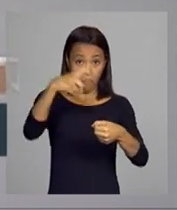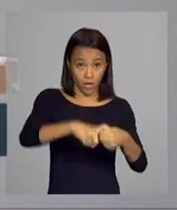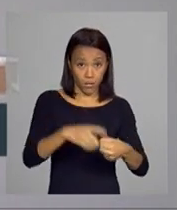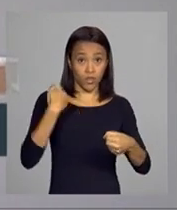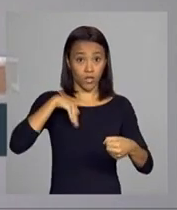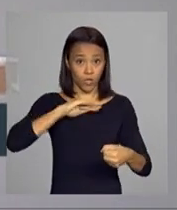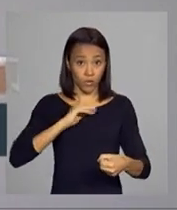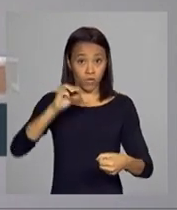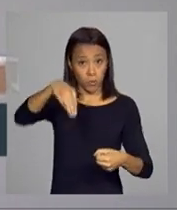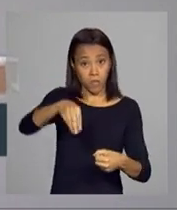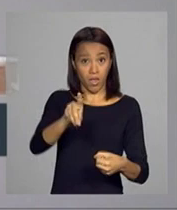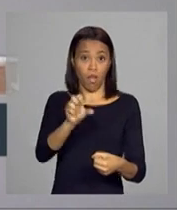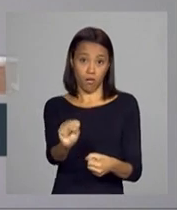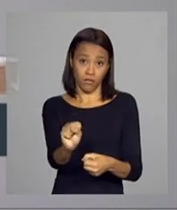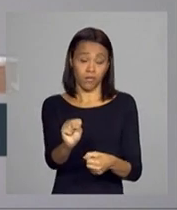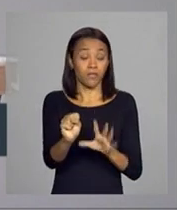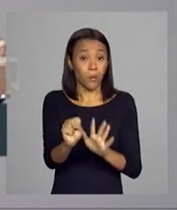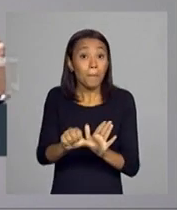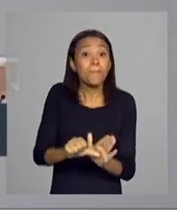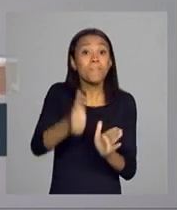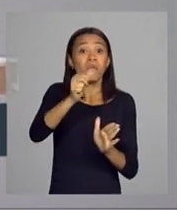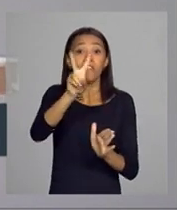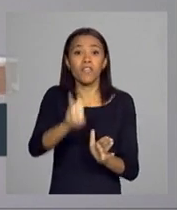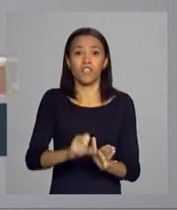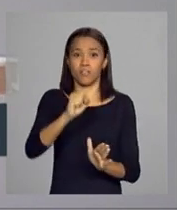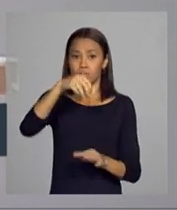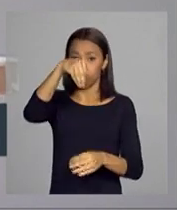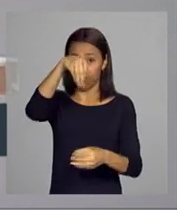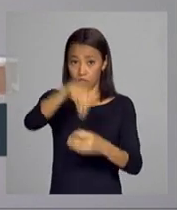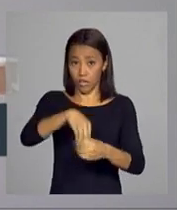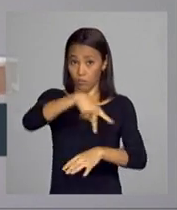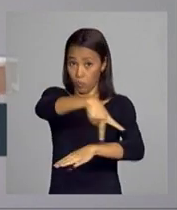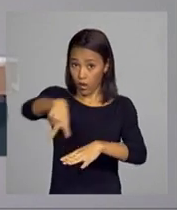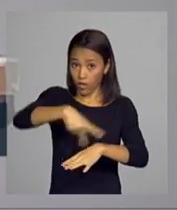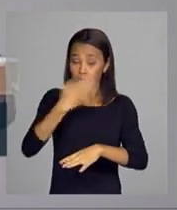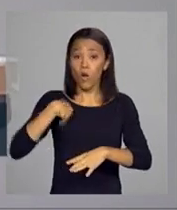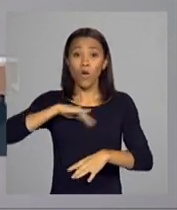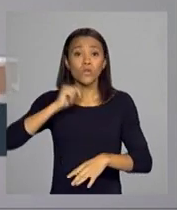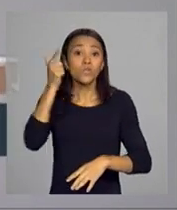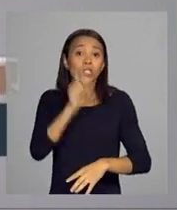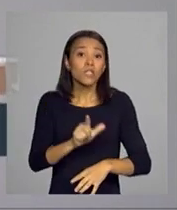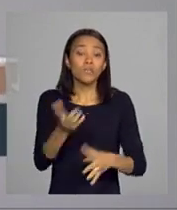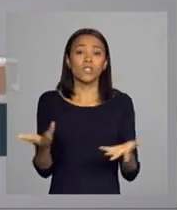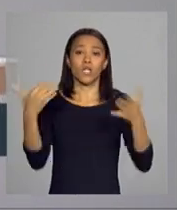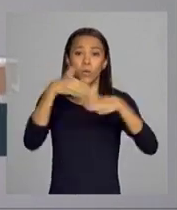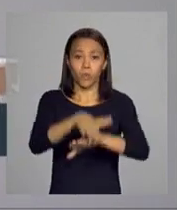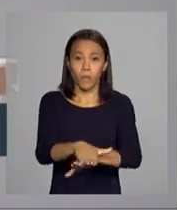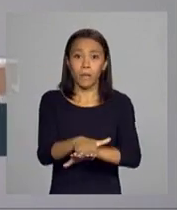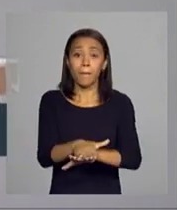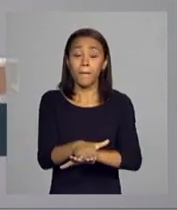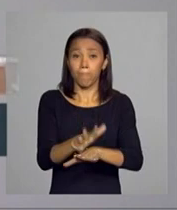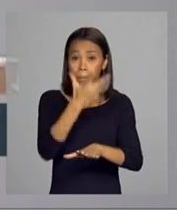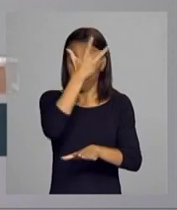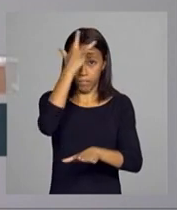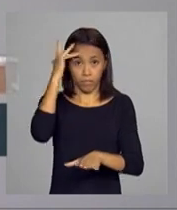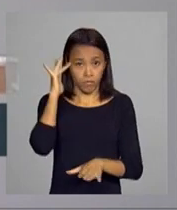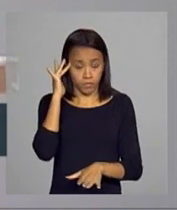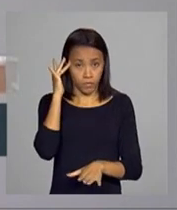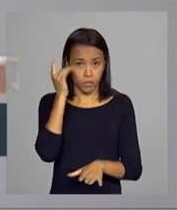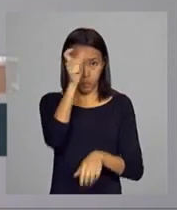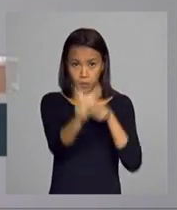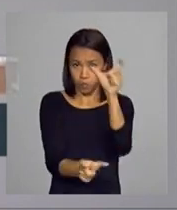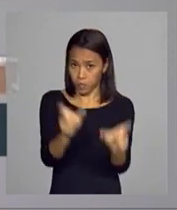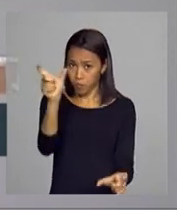Ministério do Desenvolvimento Social. Pela primeira vez no país, nós estamos conseguindo incluir pessoas de uma